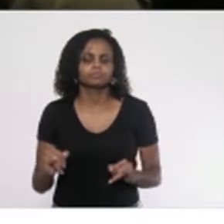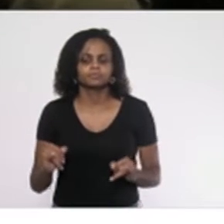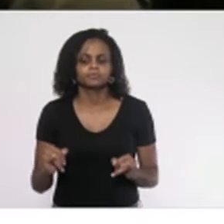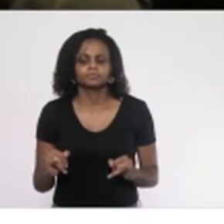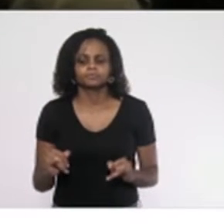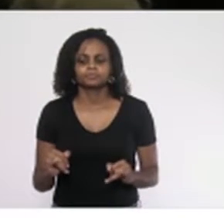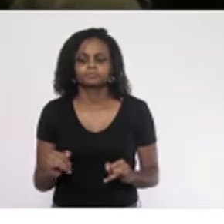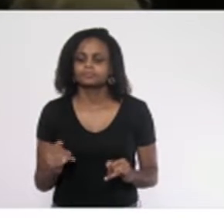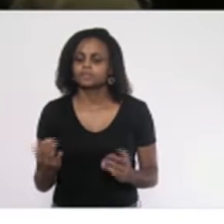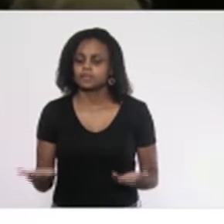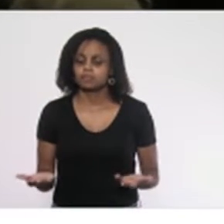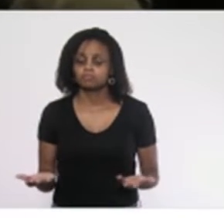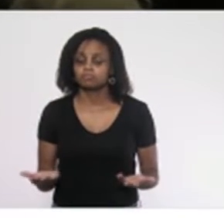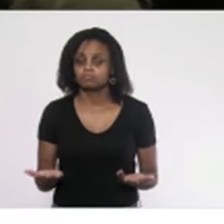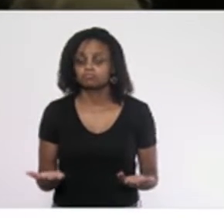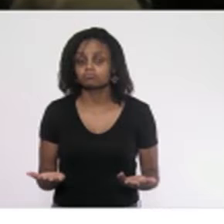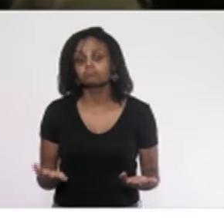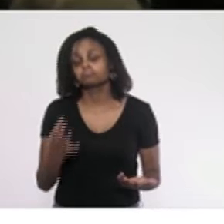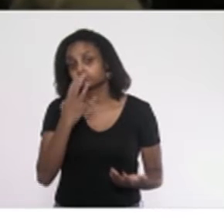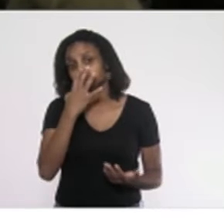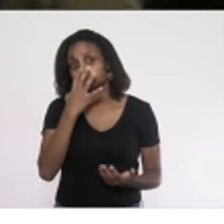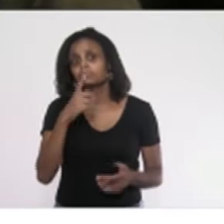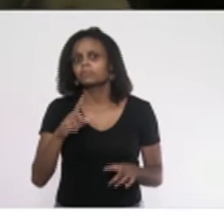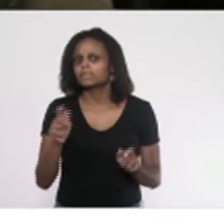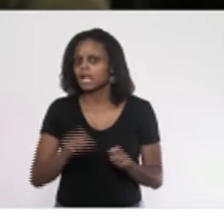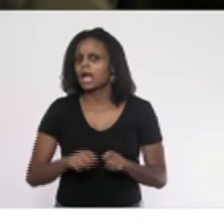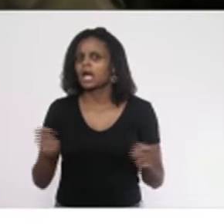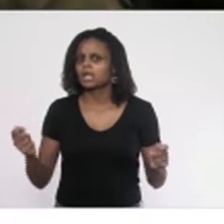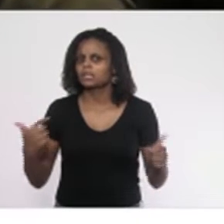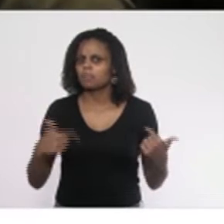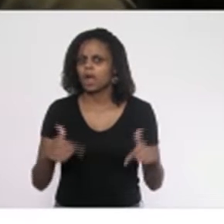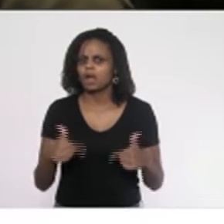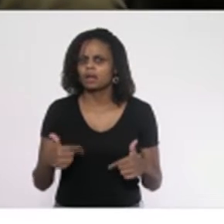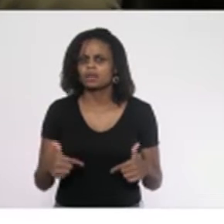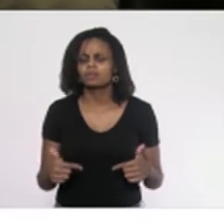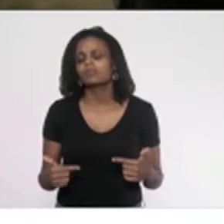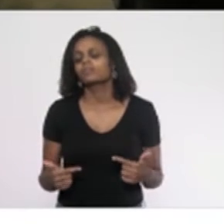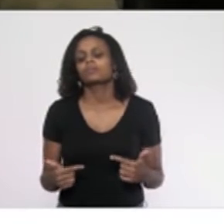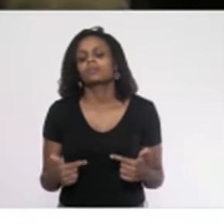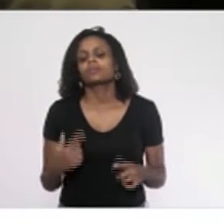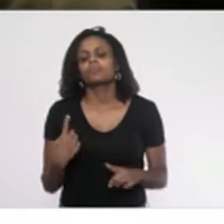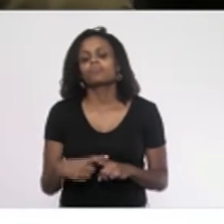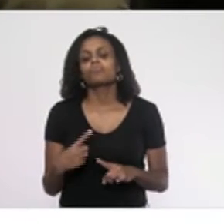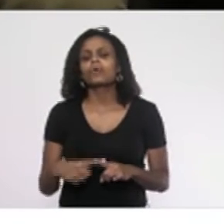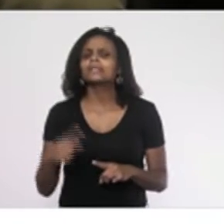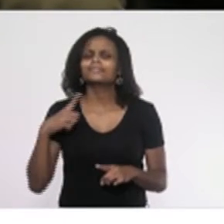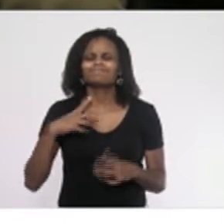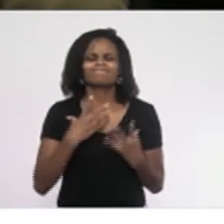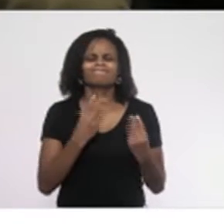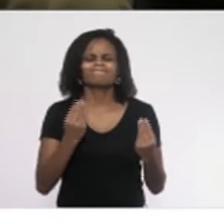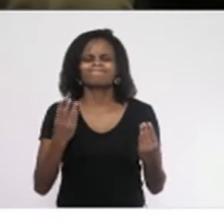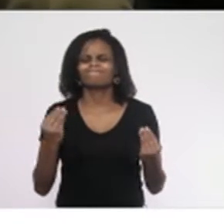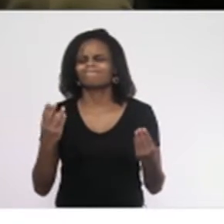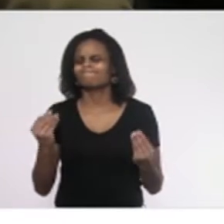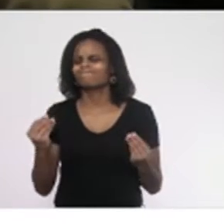E, por incrível que pareça, e dá mão de obra também, porque tem muito devedor, doutor Serginho, que